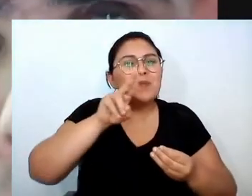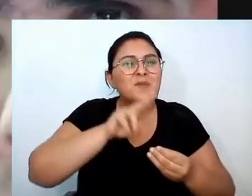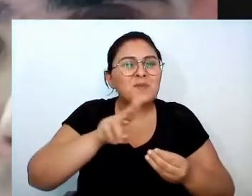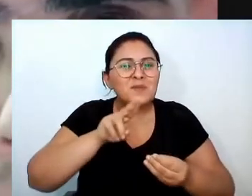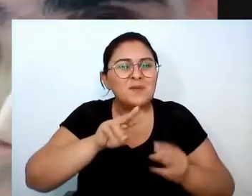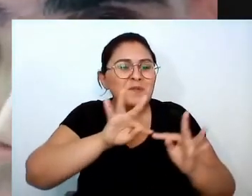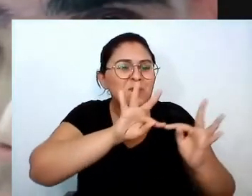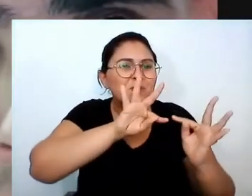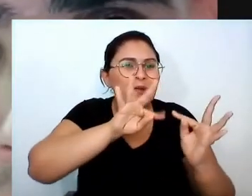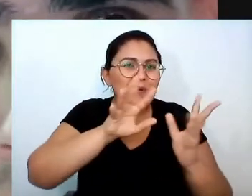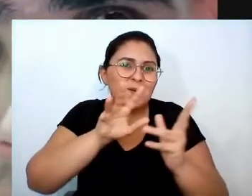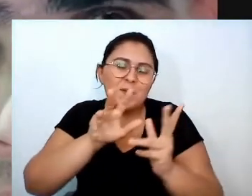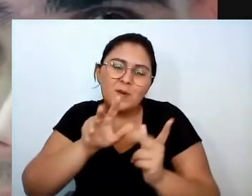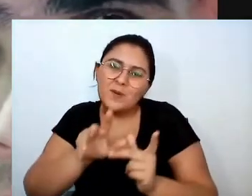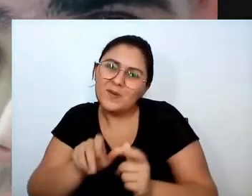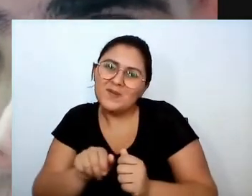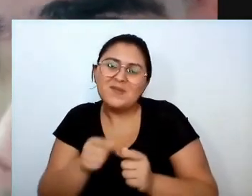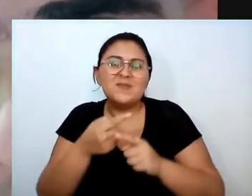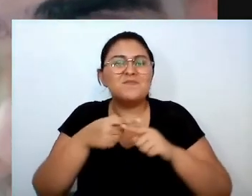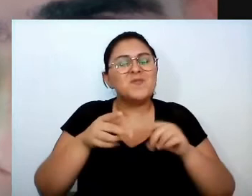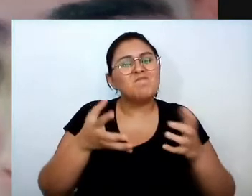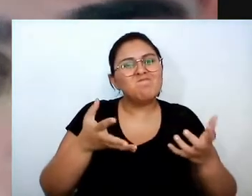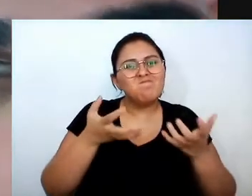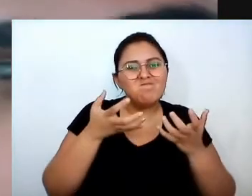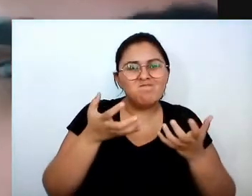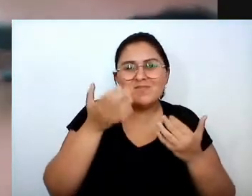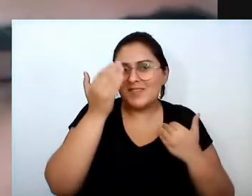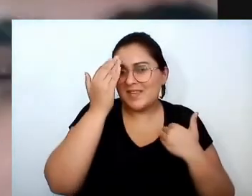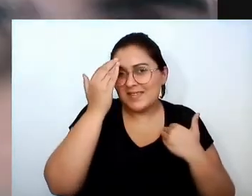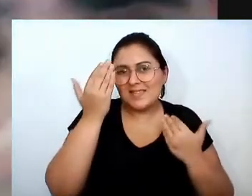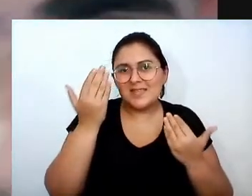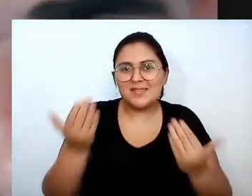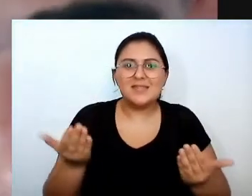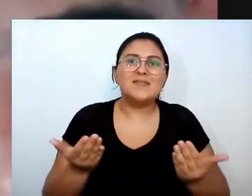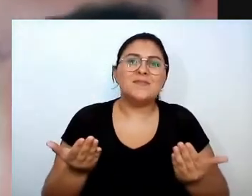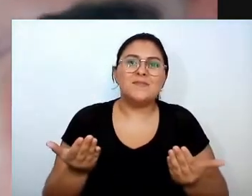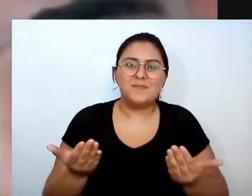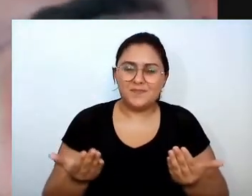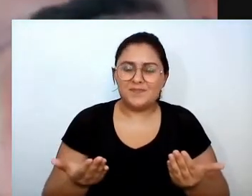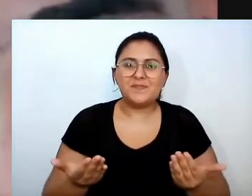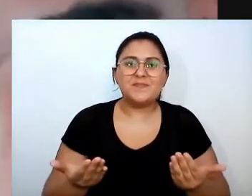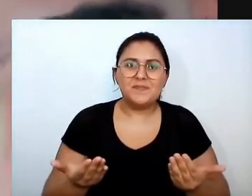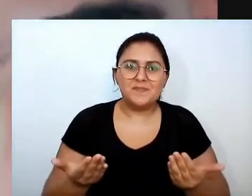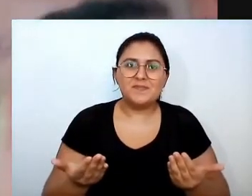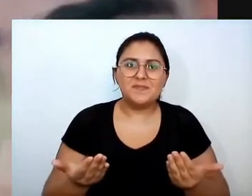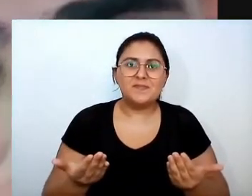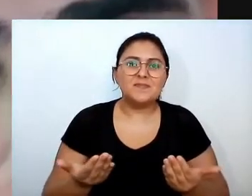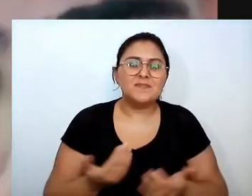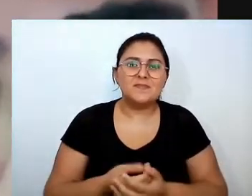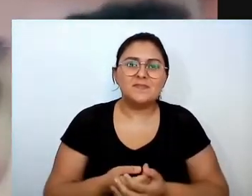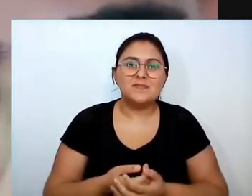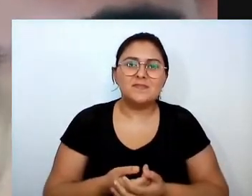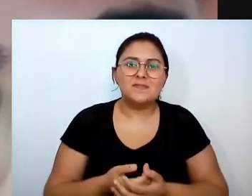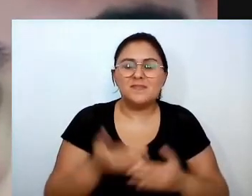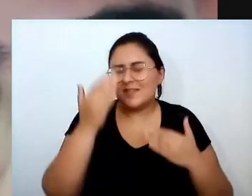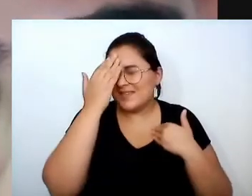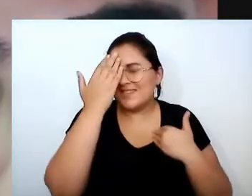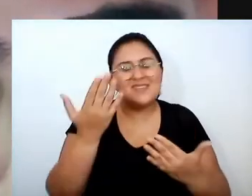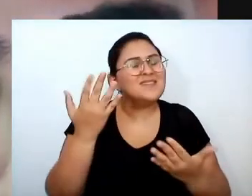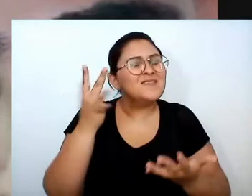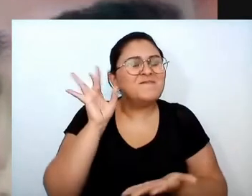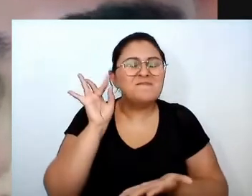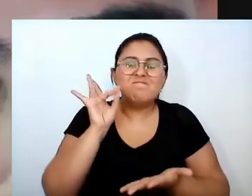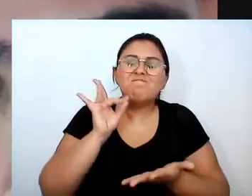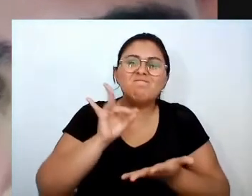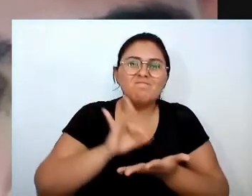ter problema. Então, apesar são de que eu já muitos falei nomes. alguns aqui, mas Sim, em nome de todos aqui, né,